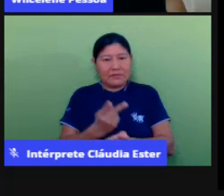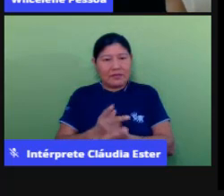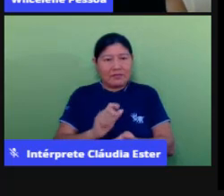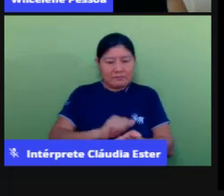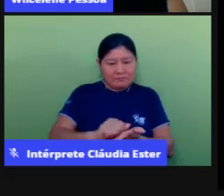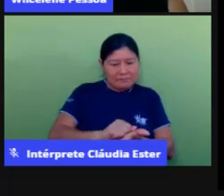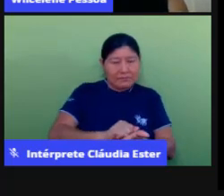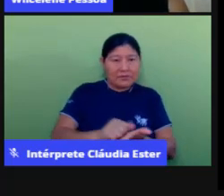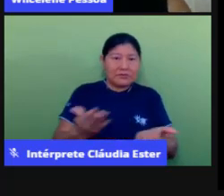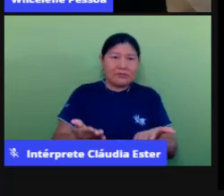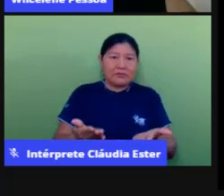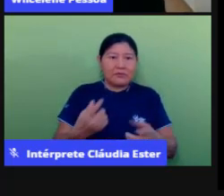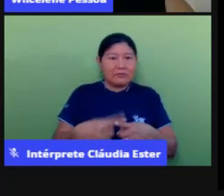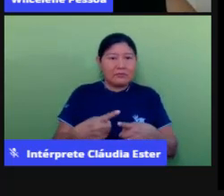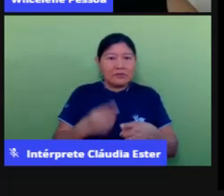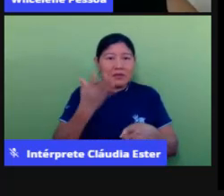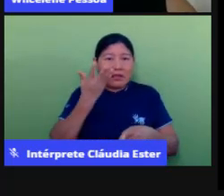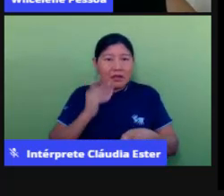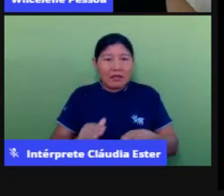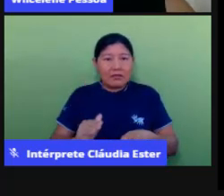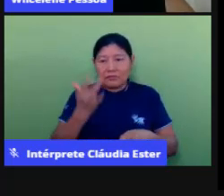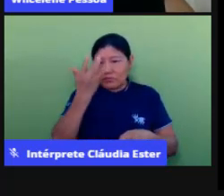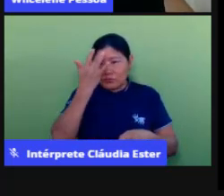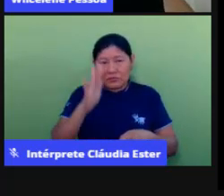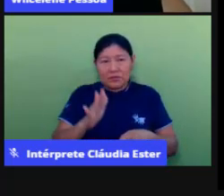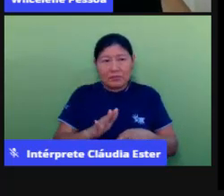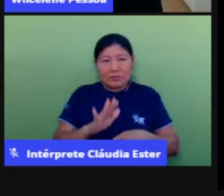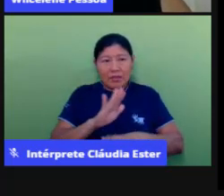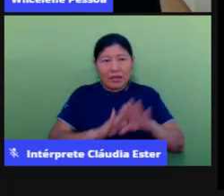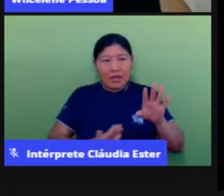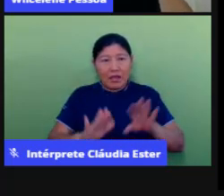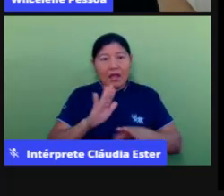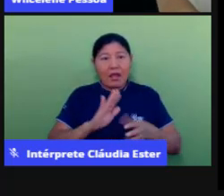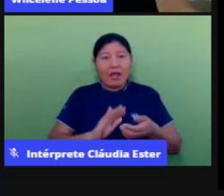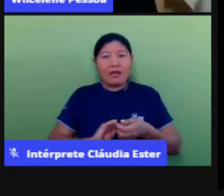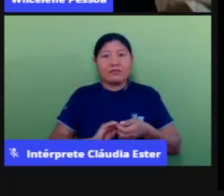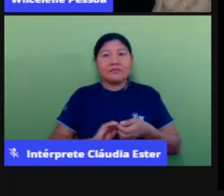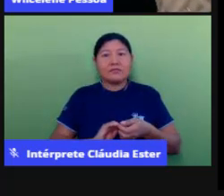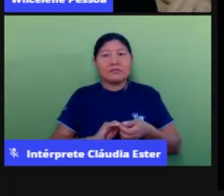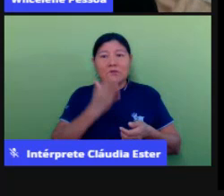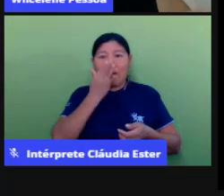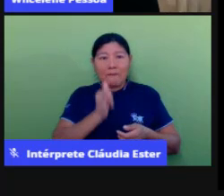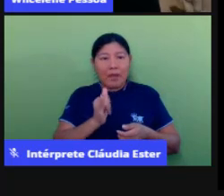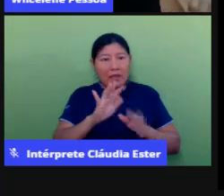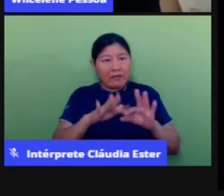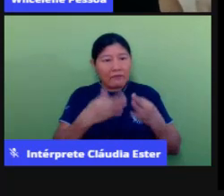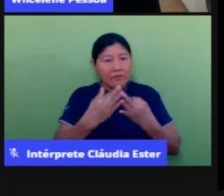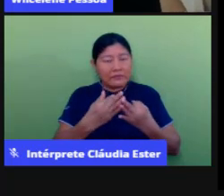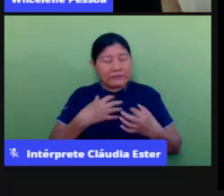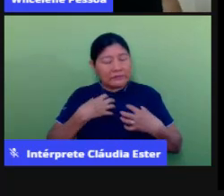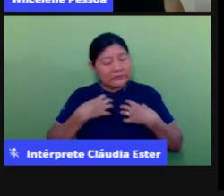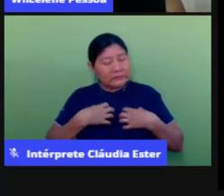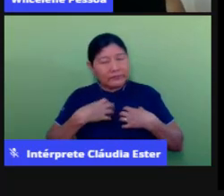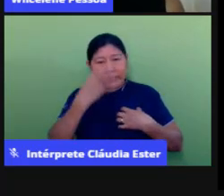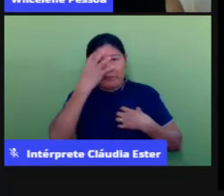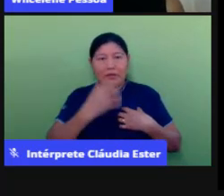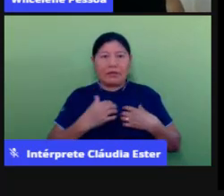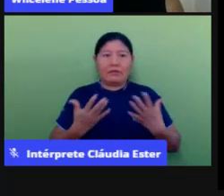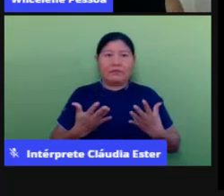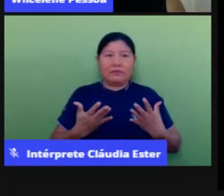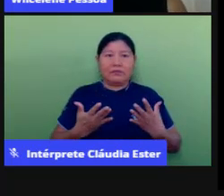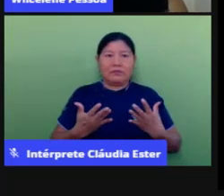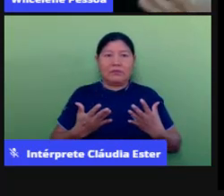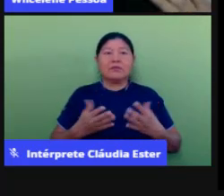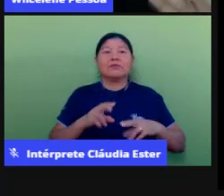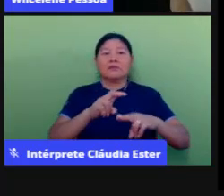escrevendo. Né? E isso aí, como a Maiara... Ou fazer ela copiar, né, Will? Então, como a Maiara já ressaltou também em outro